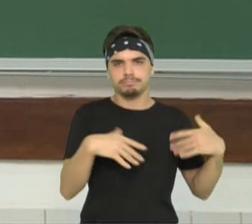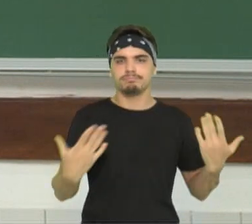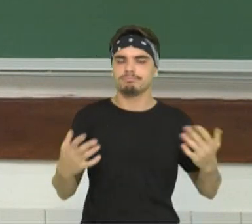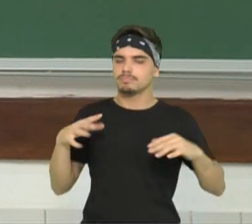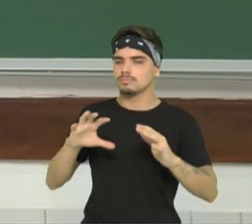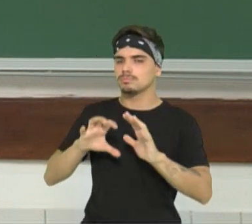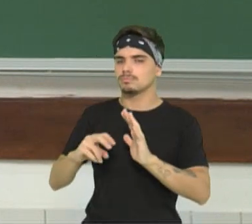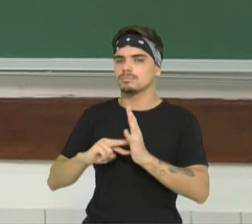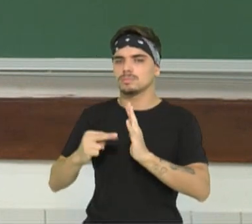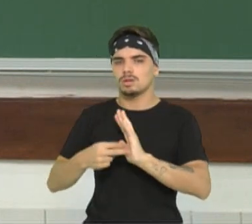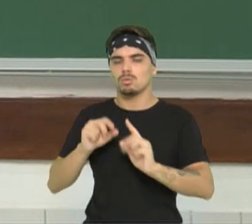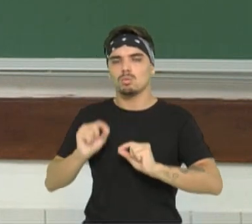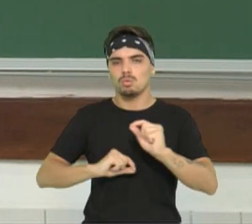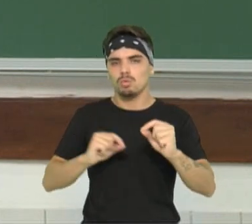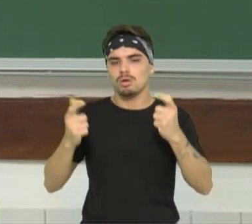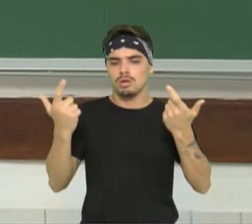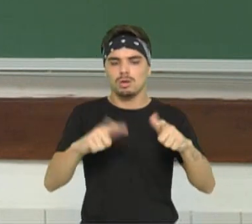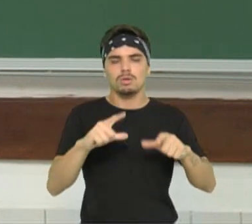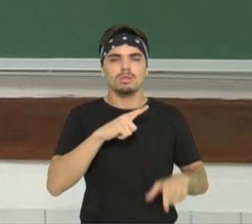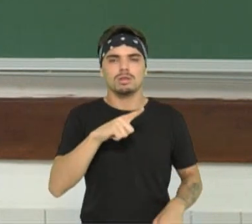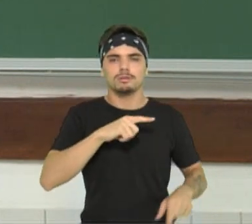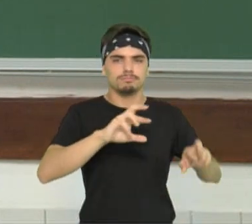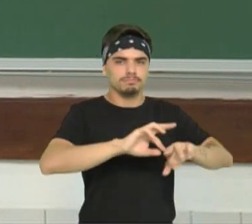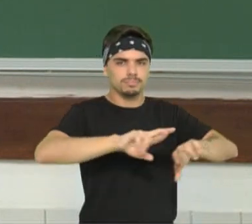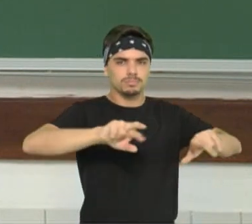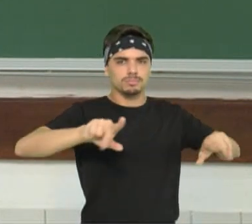significa que, lá naquele ponto, nós temos